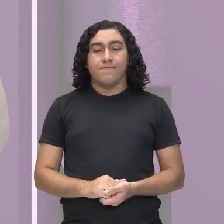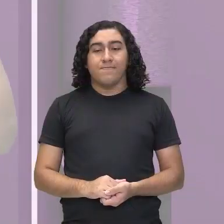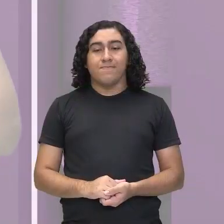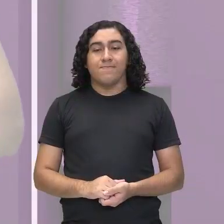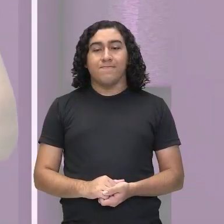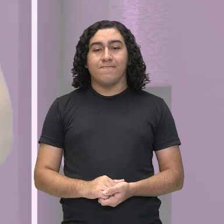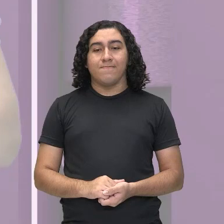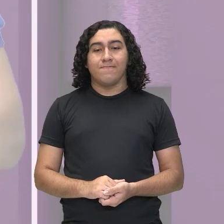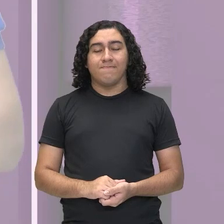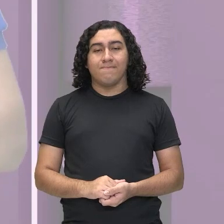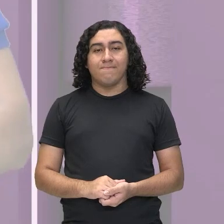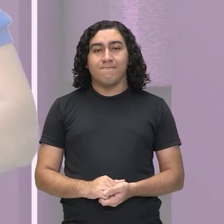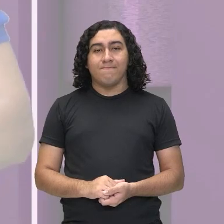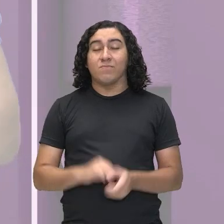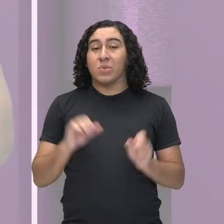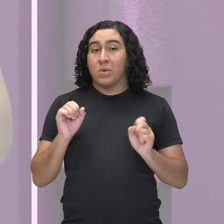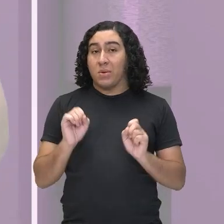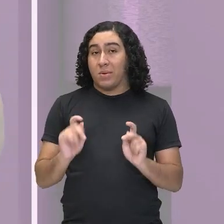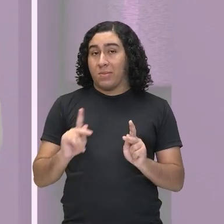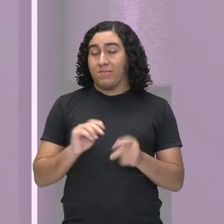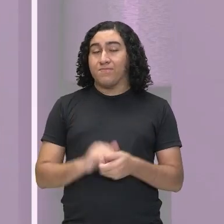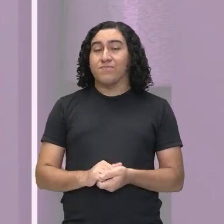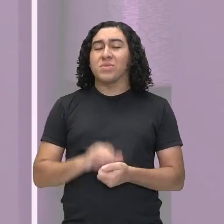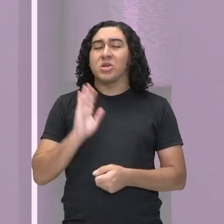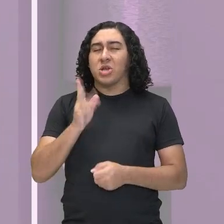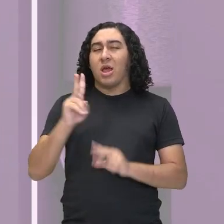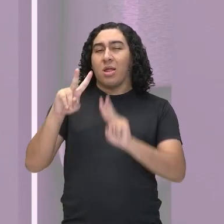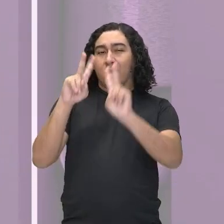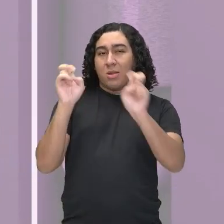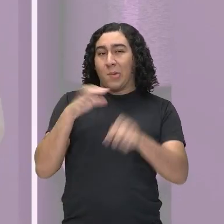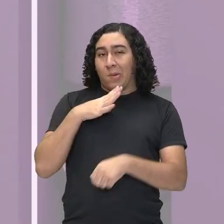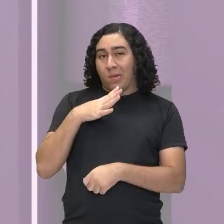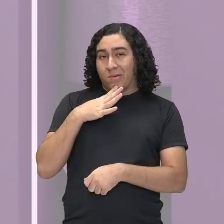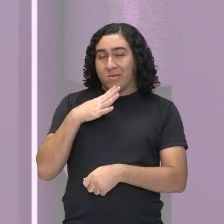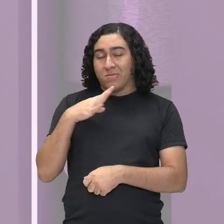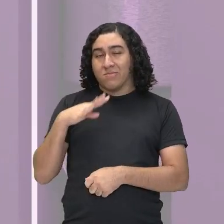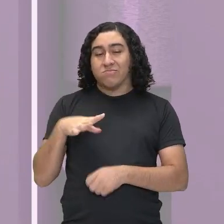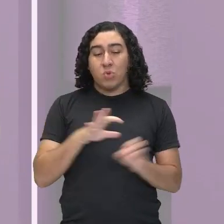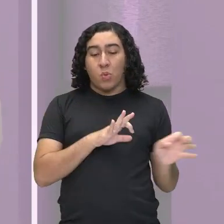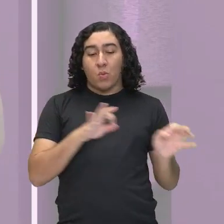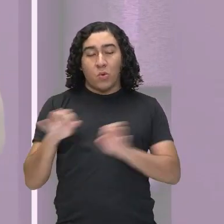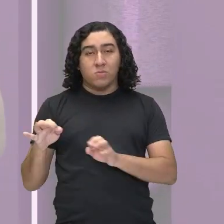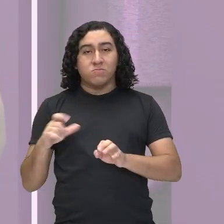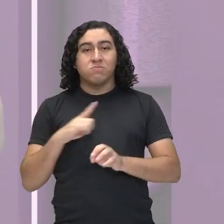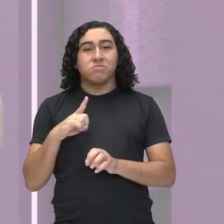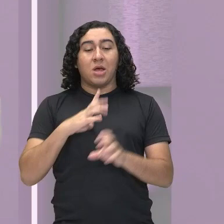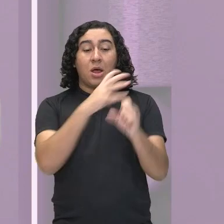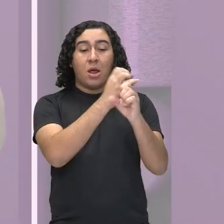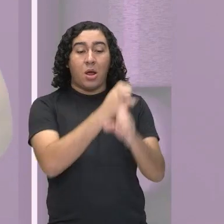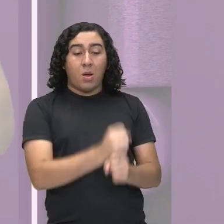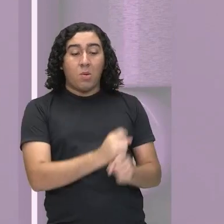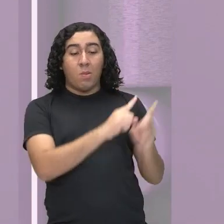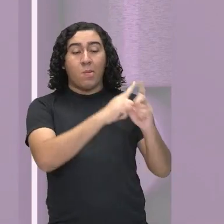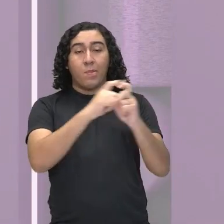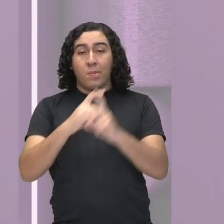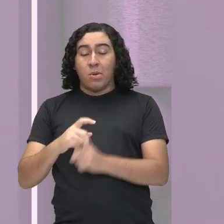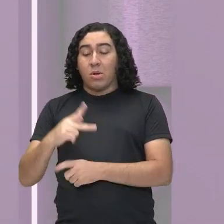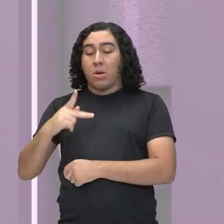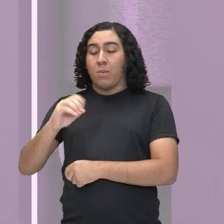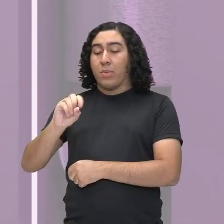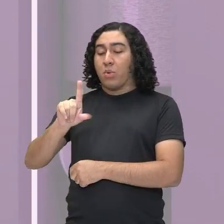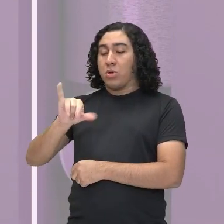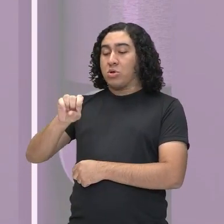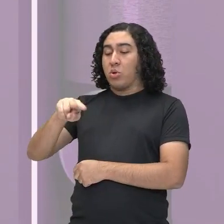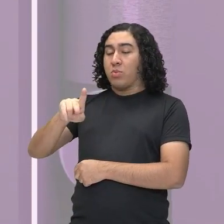Bem, como vimos aí no nosso objeto de conhecimento, estaremos trabalhando com operações com polinômios e iniciando aqui com